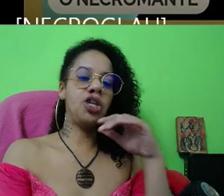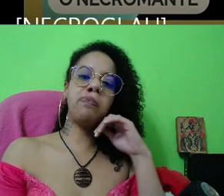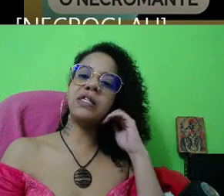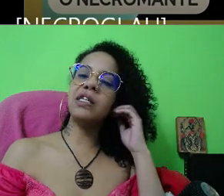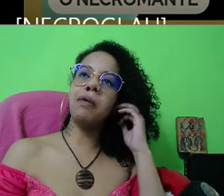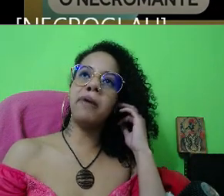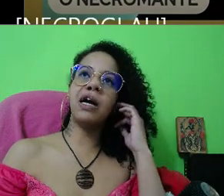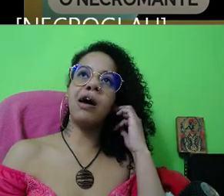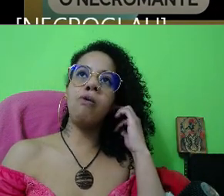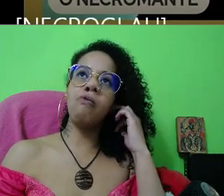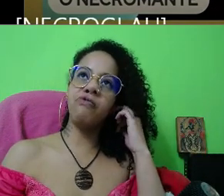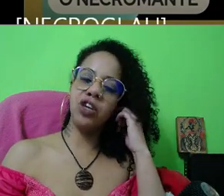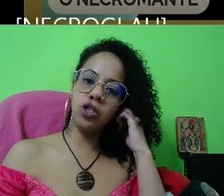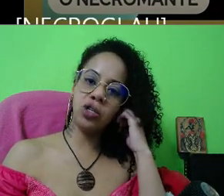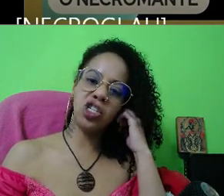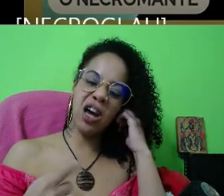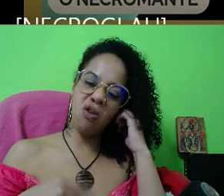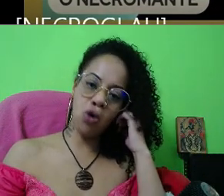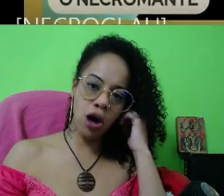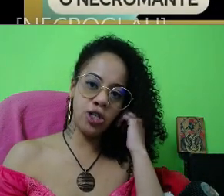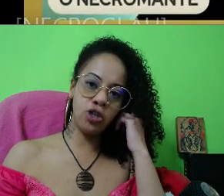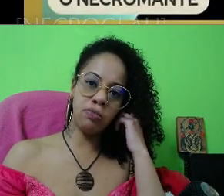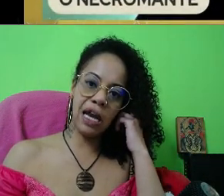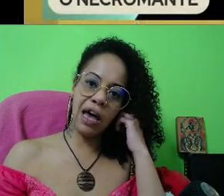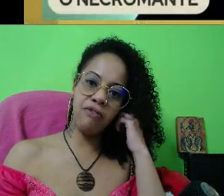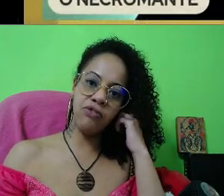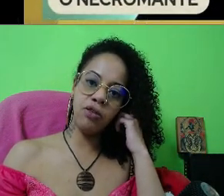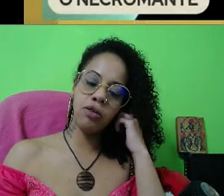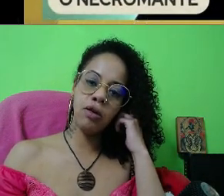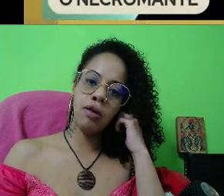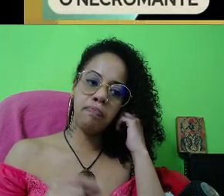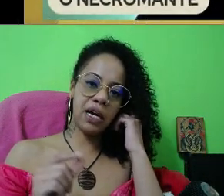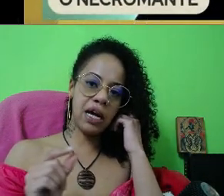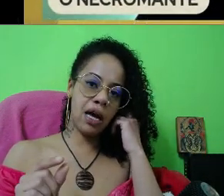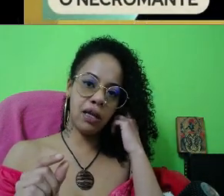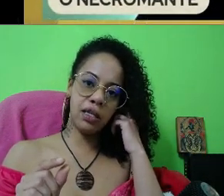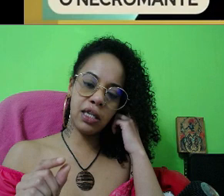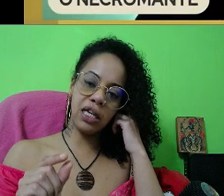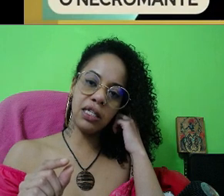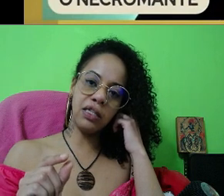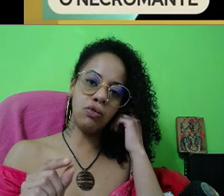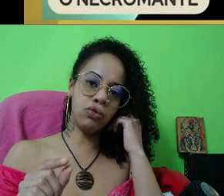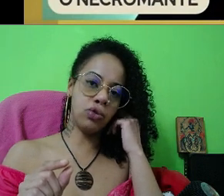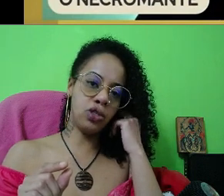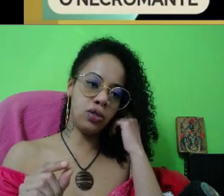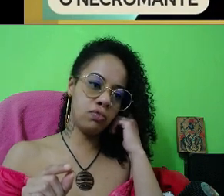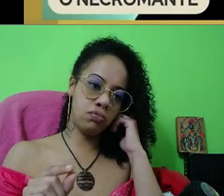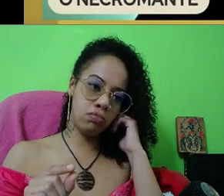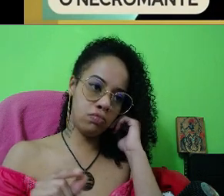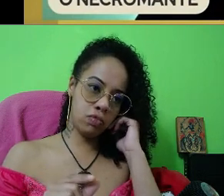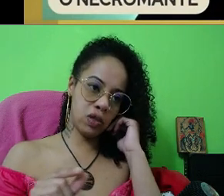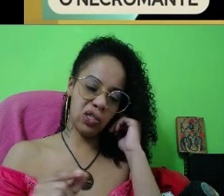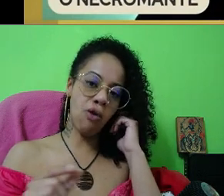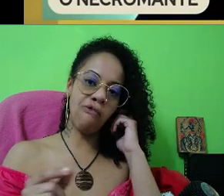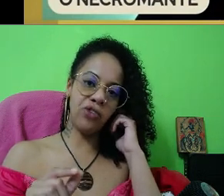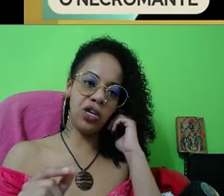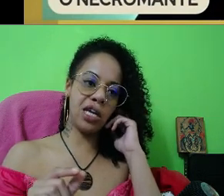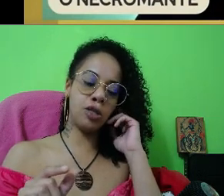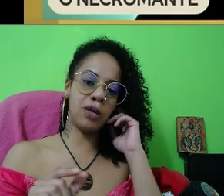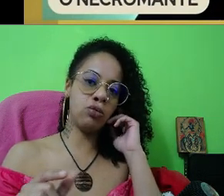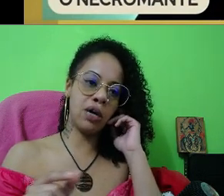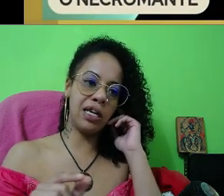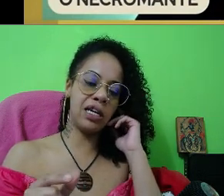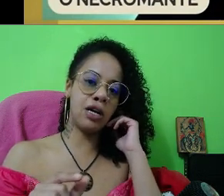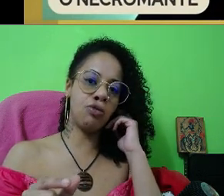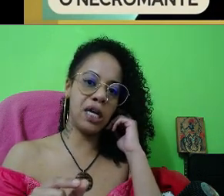tipo assim pegar um vídeo que já é um corte de uma live pegar 30 segundos que são